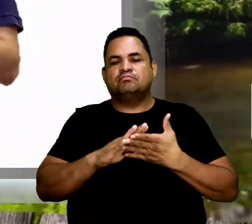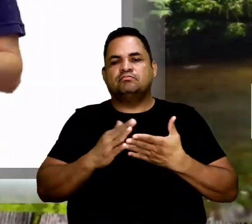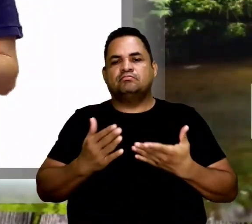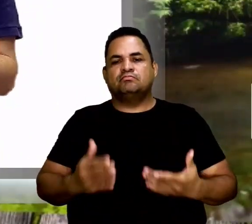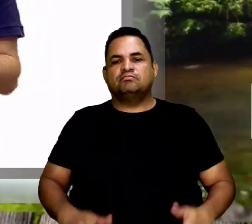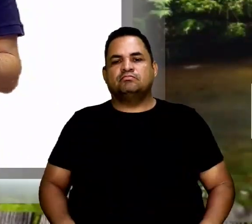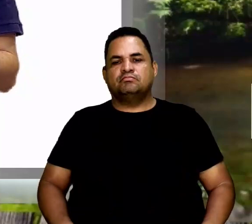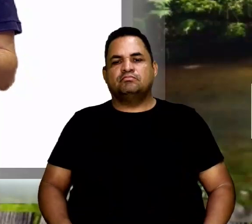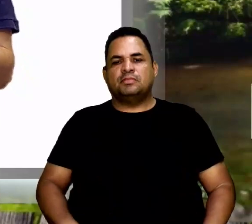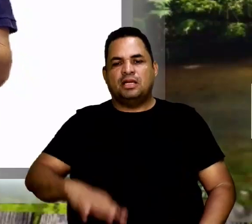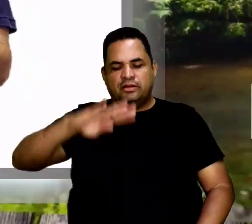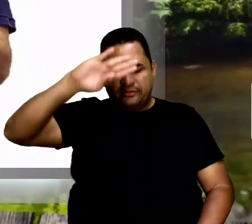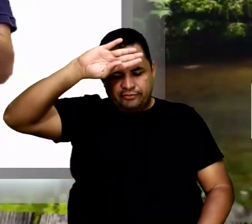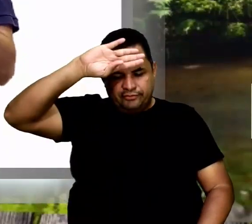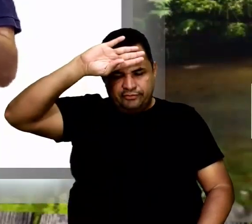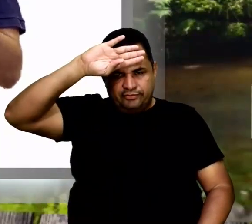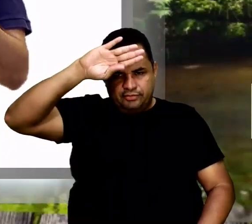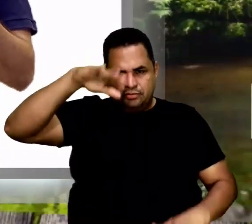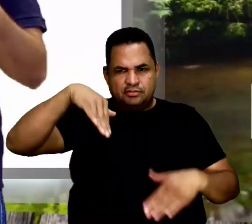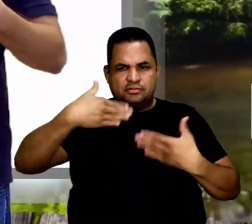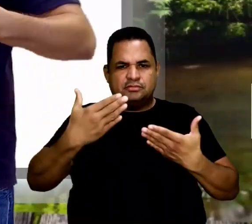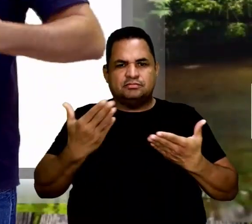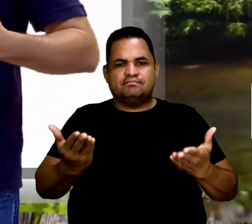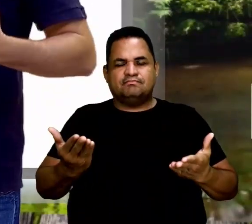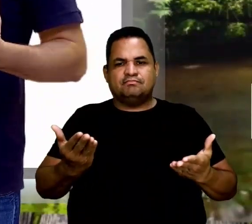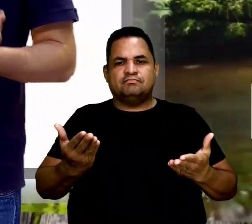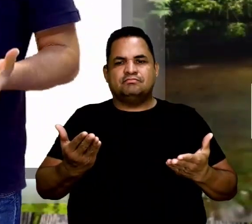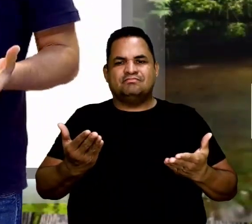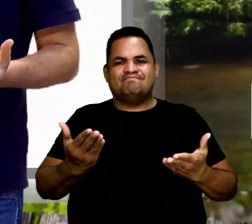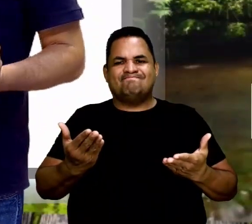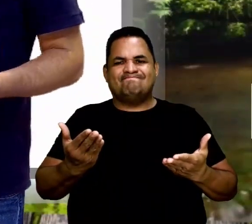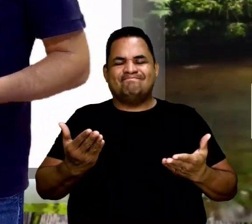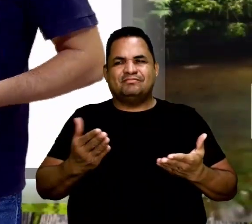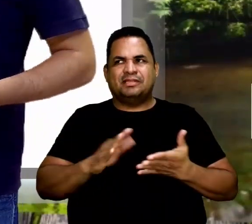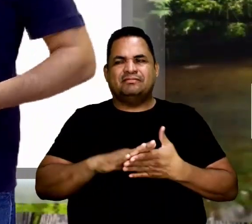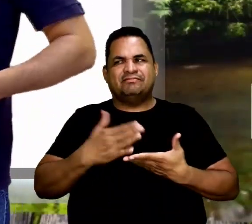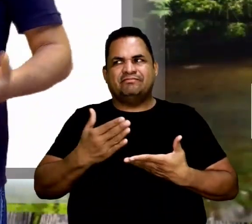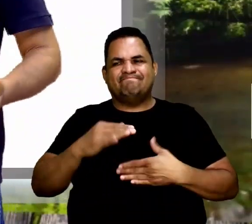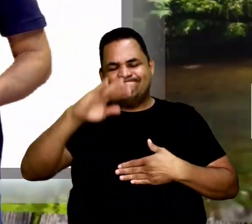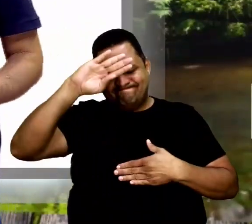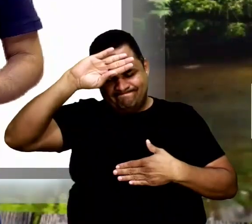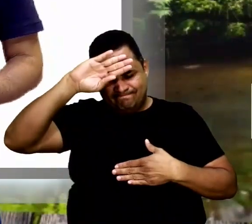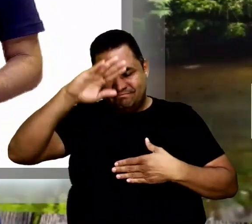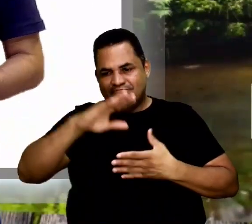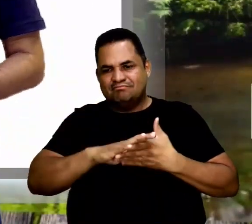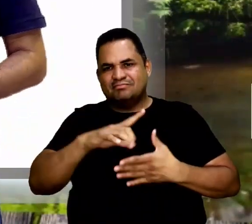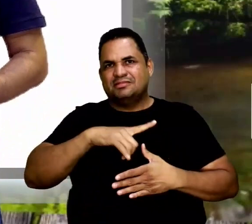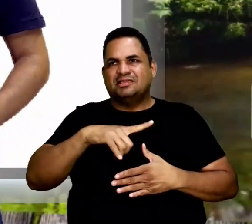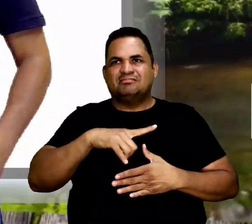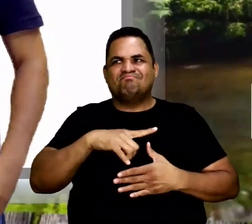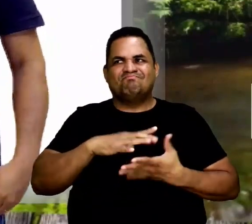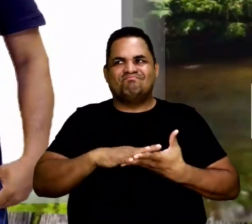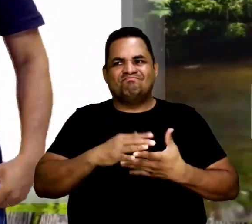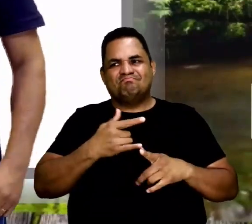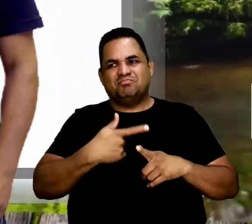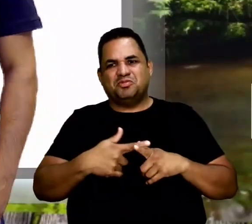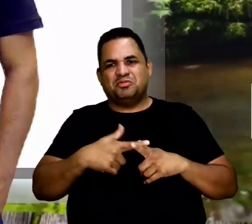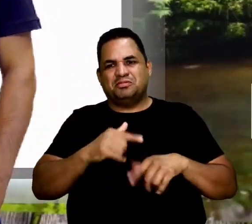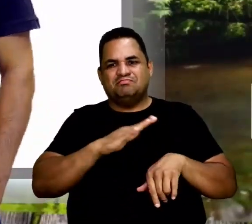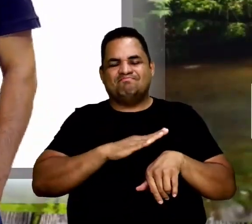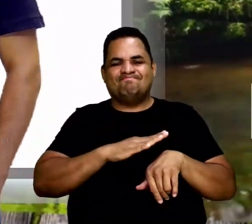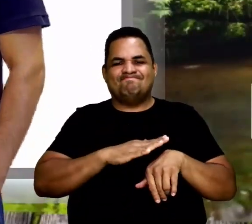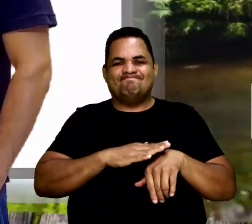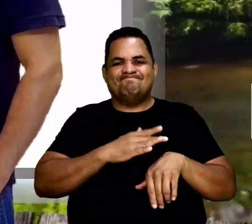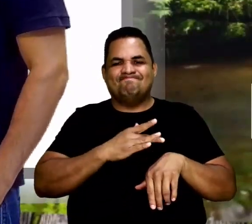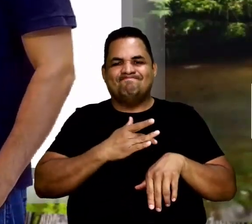a febre. Todo mundo tem a febre? Claro, uma febre é sinal de alguma coisa ruim. Mas a febre em si,